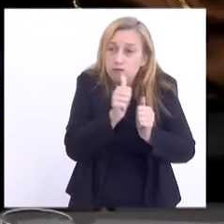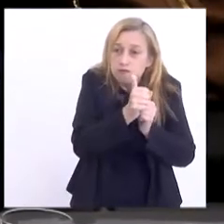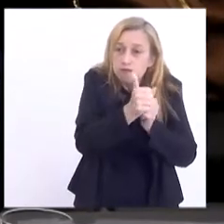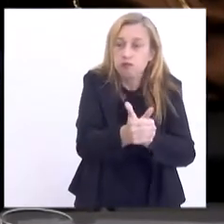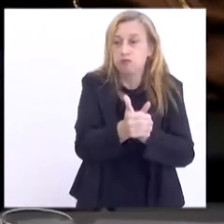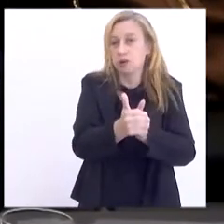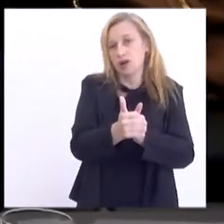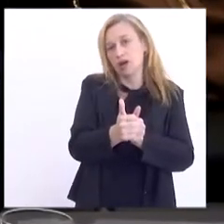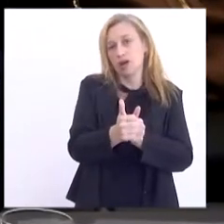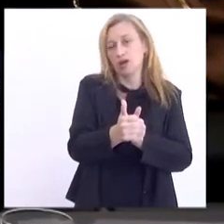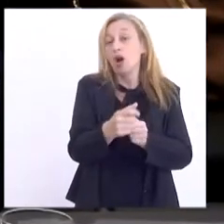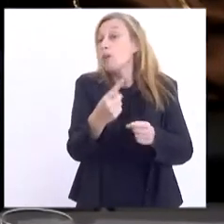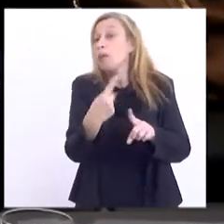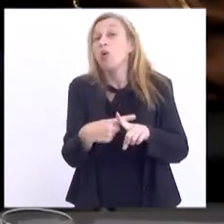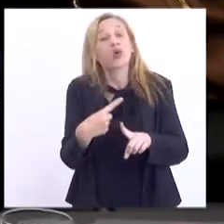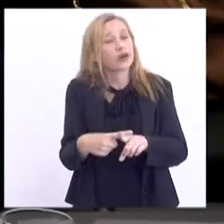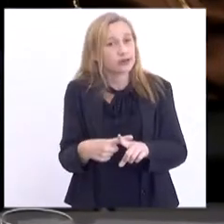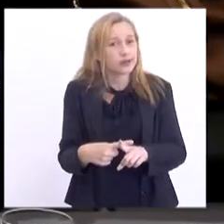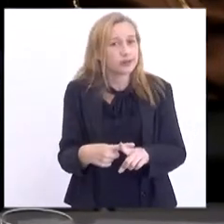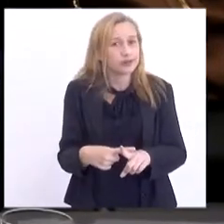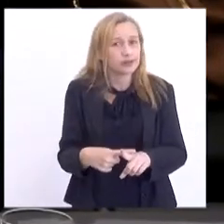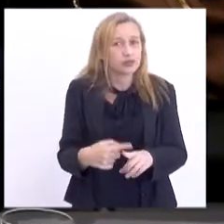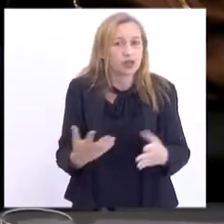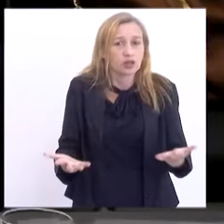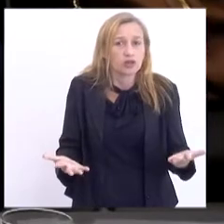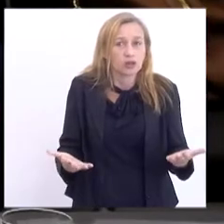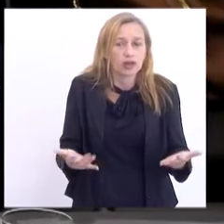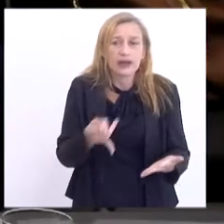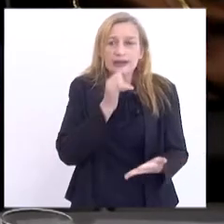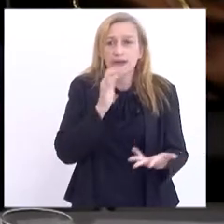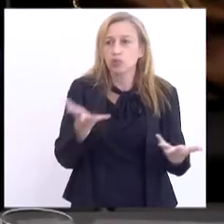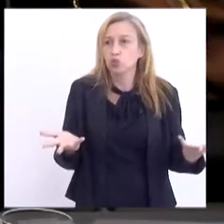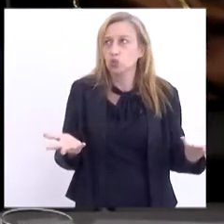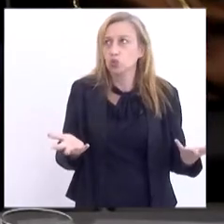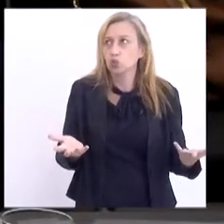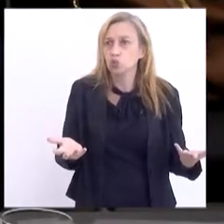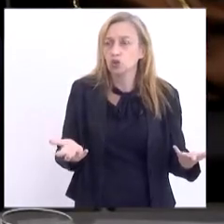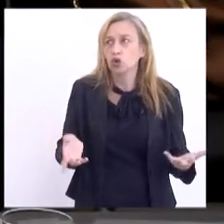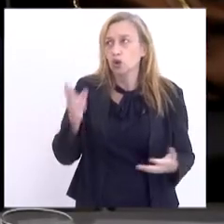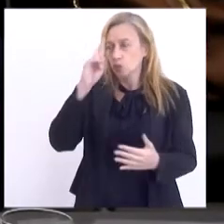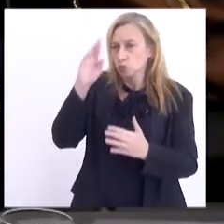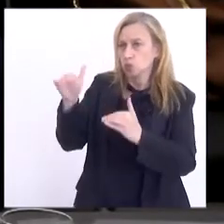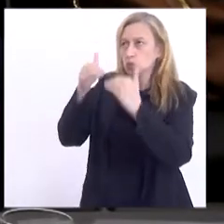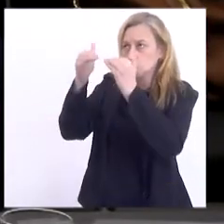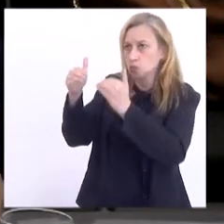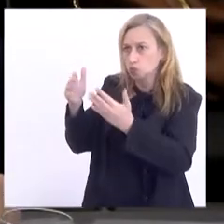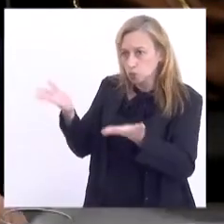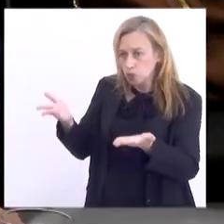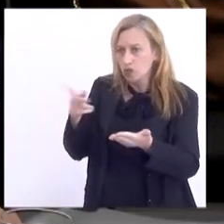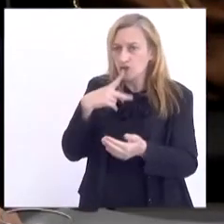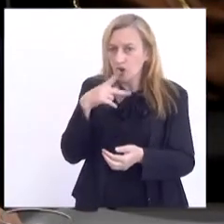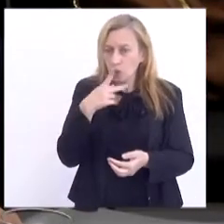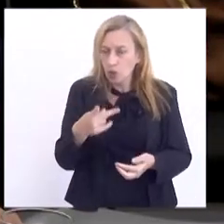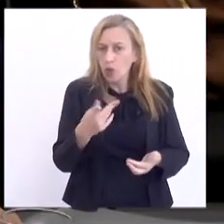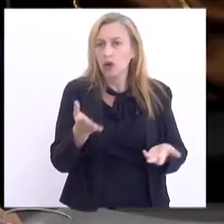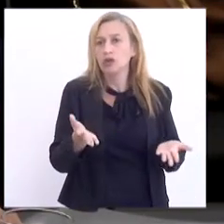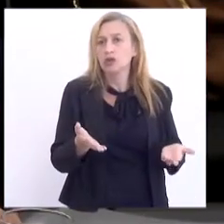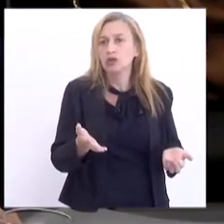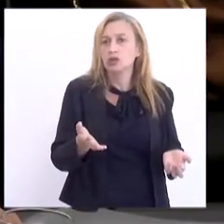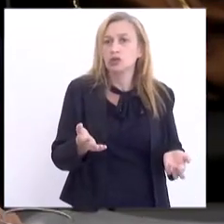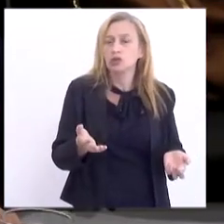né porque é por exemplo inclusive vossa excelência tô falando do negócio